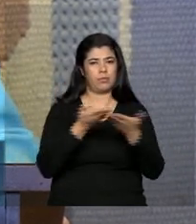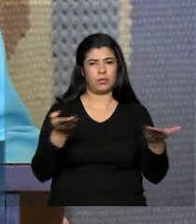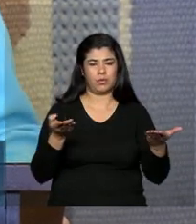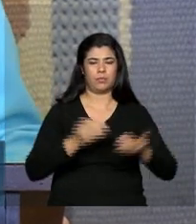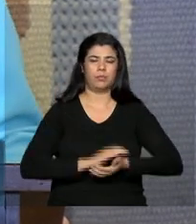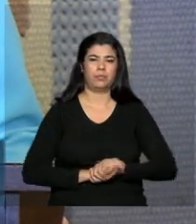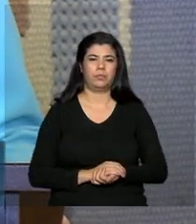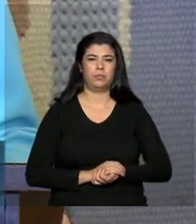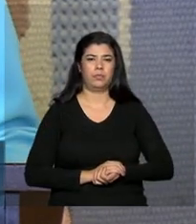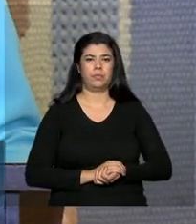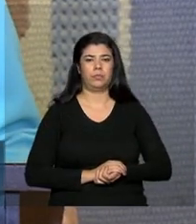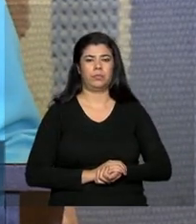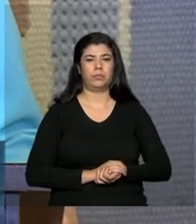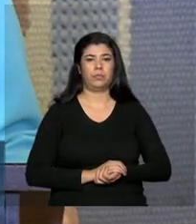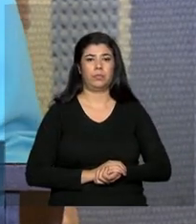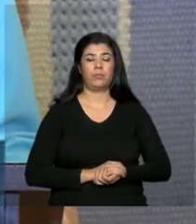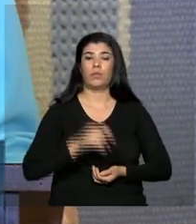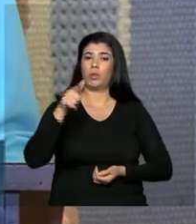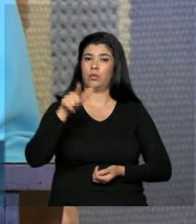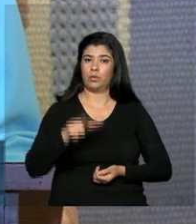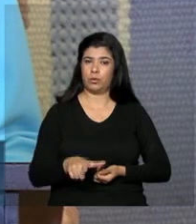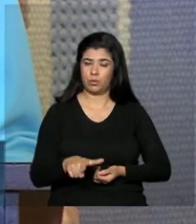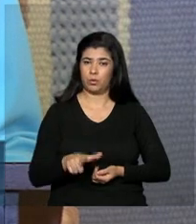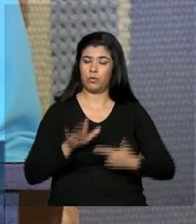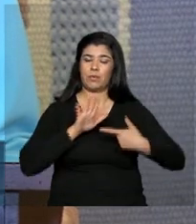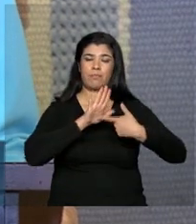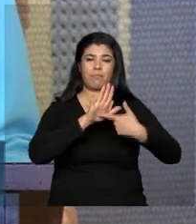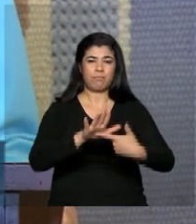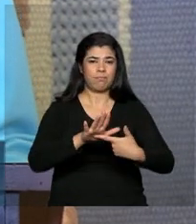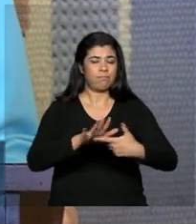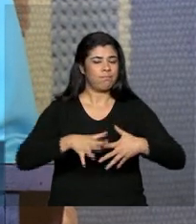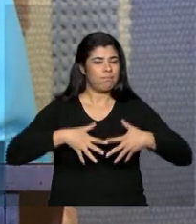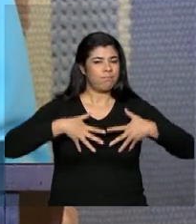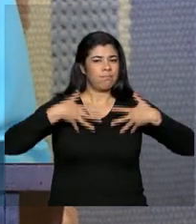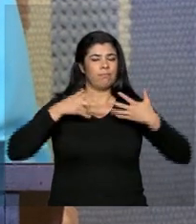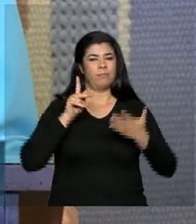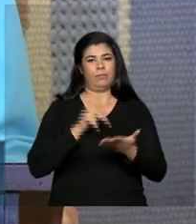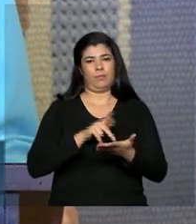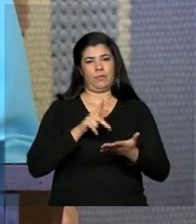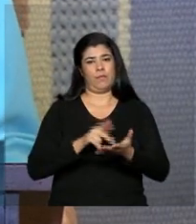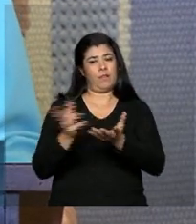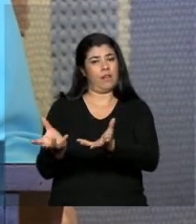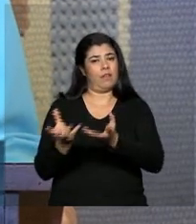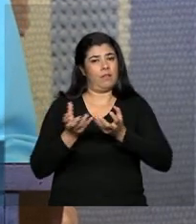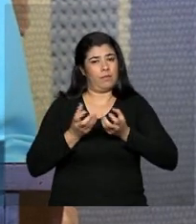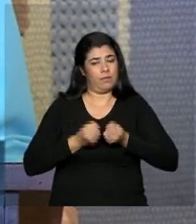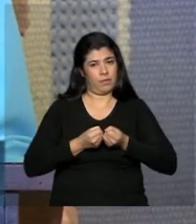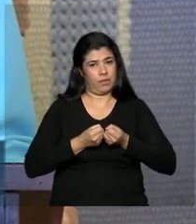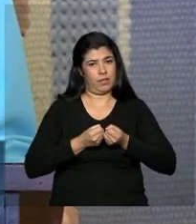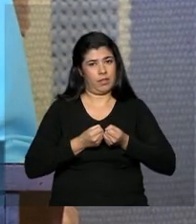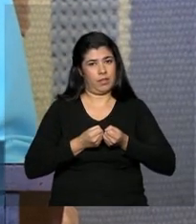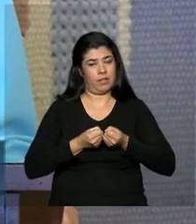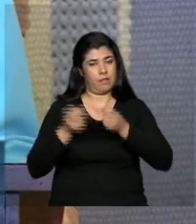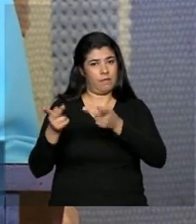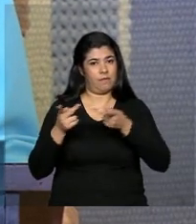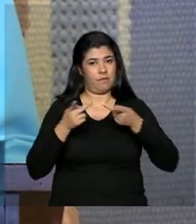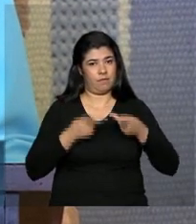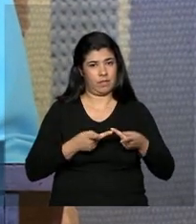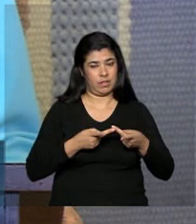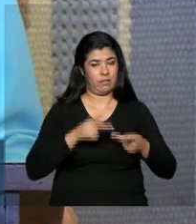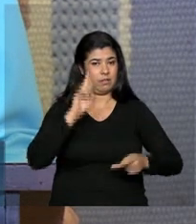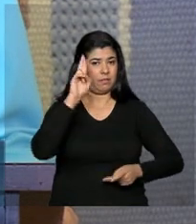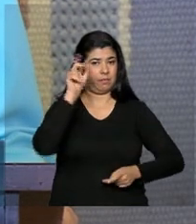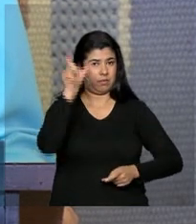senhores, uma vez mais eu expresso a minha imensa satisfação de receber a chanceler